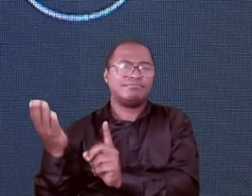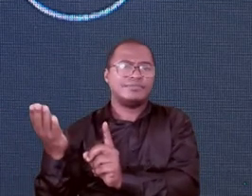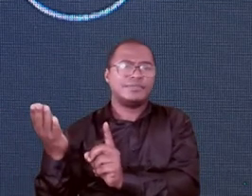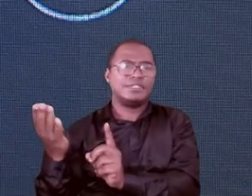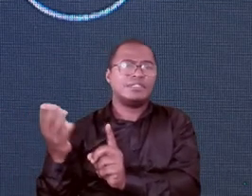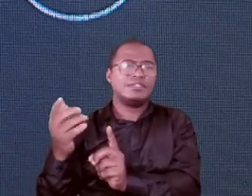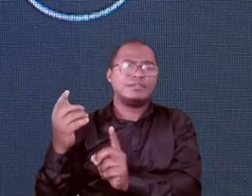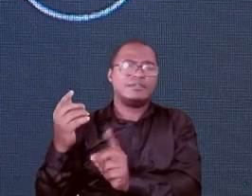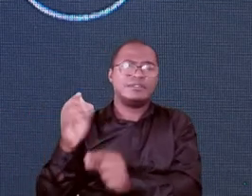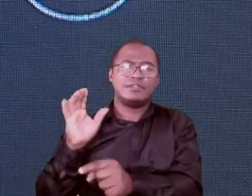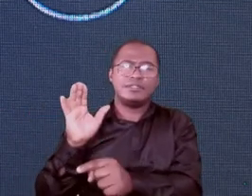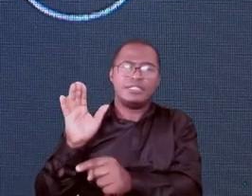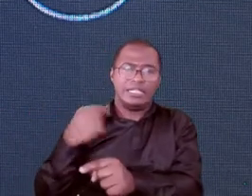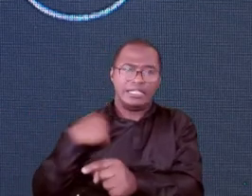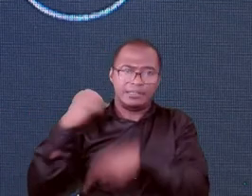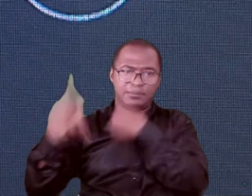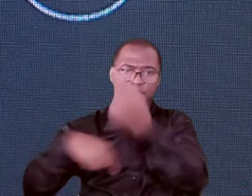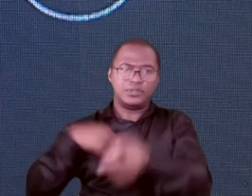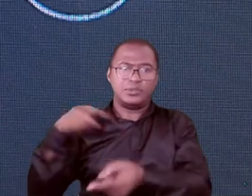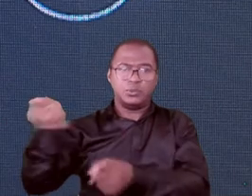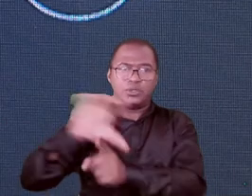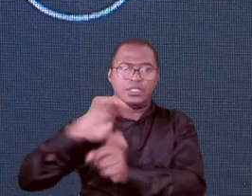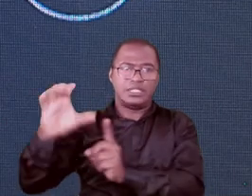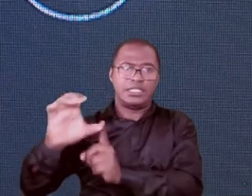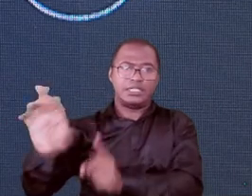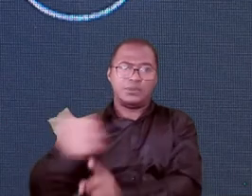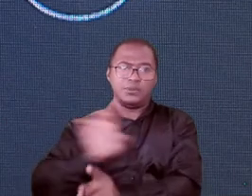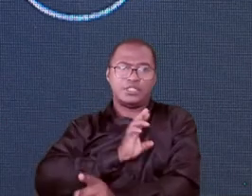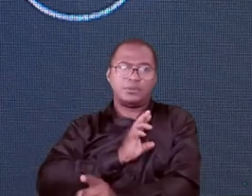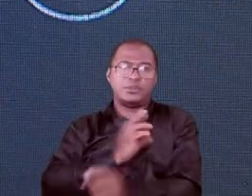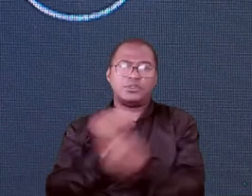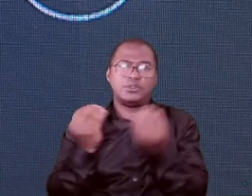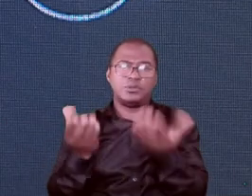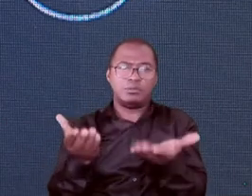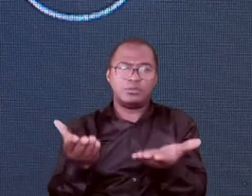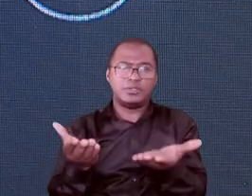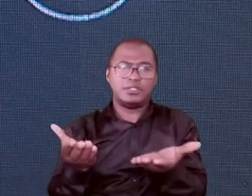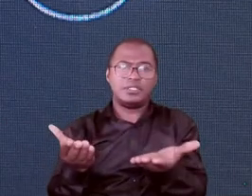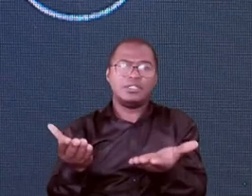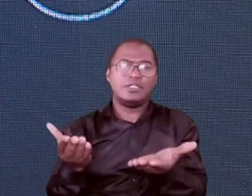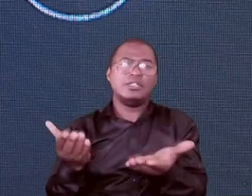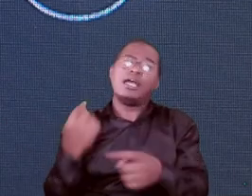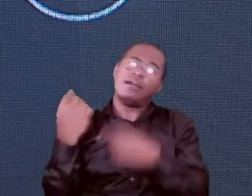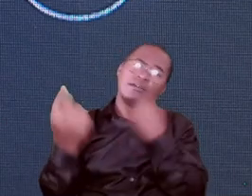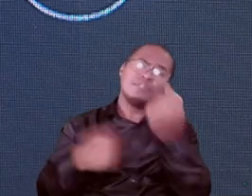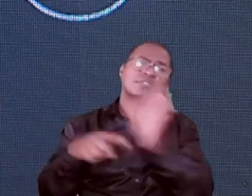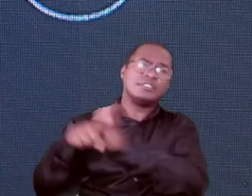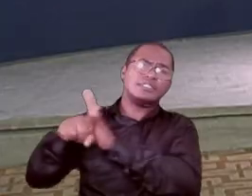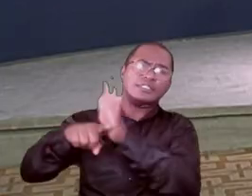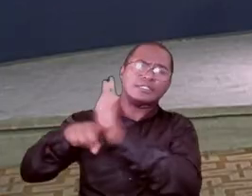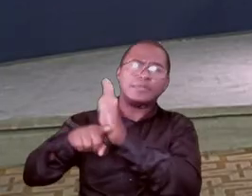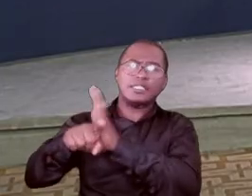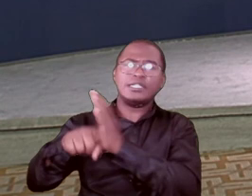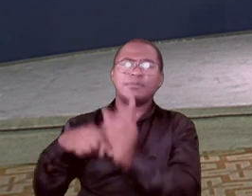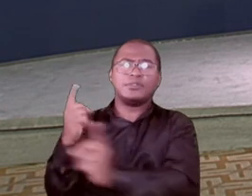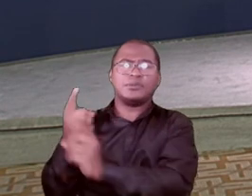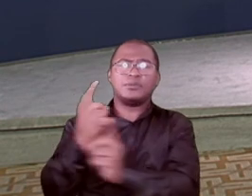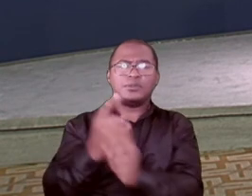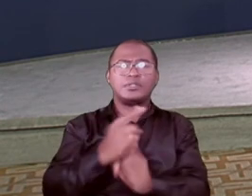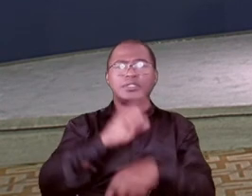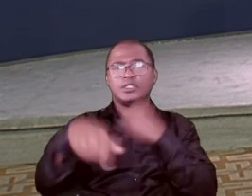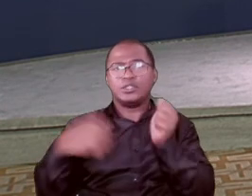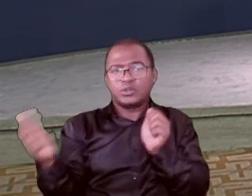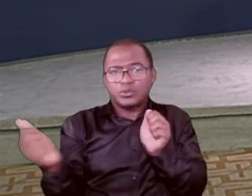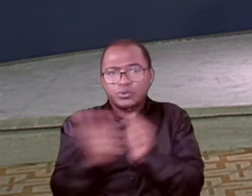tem dos clientes e acho que muita gente faz investigação e search junto à base de clientes